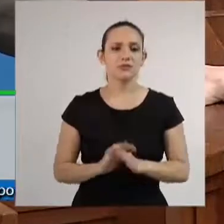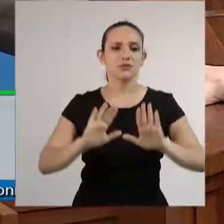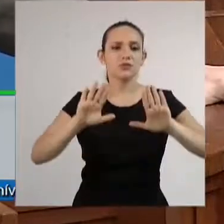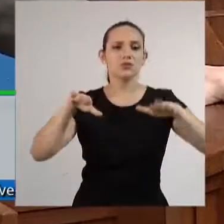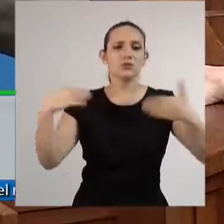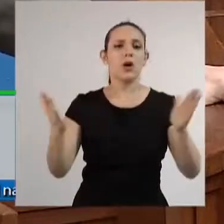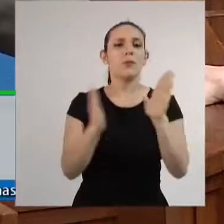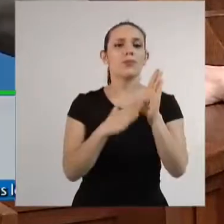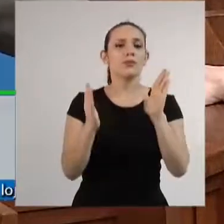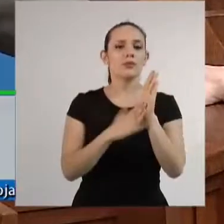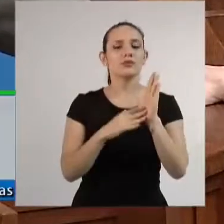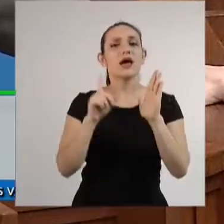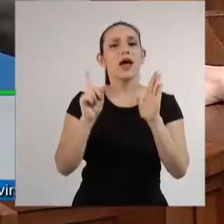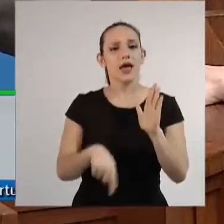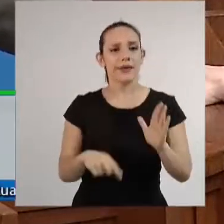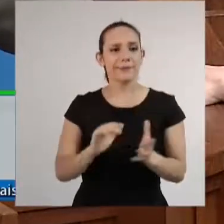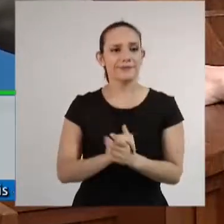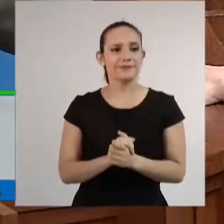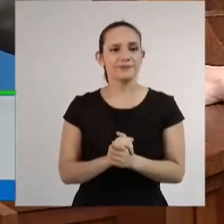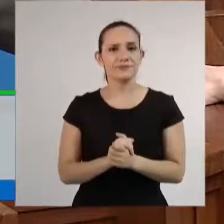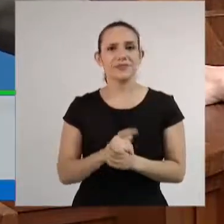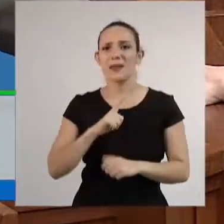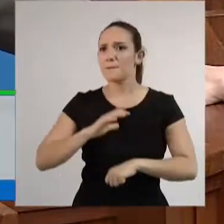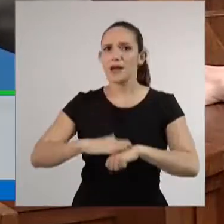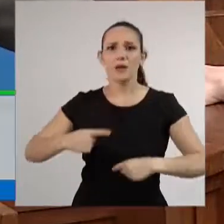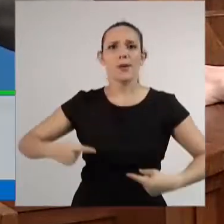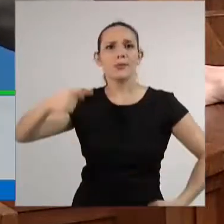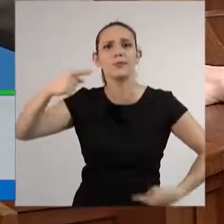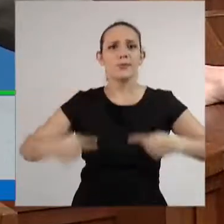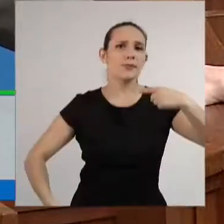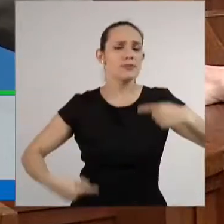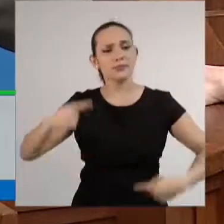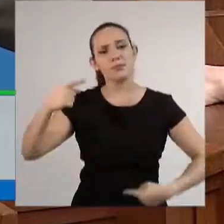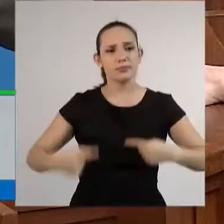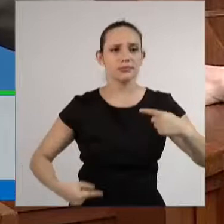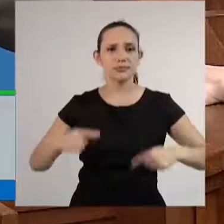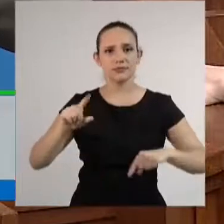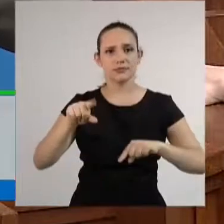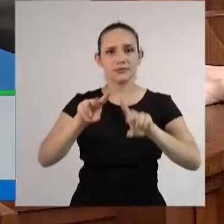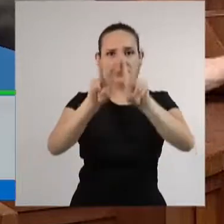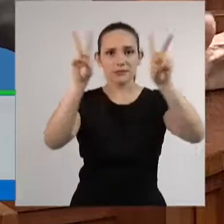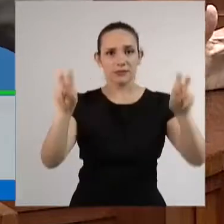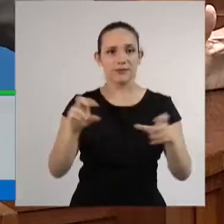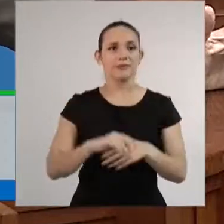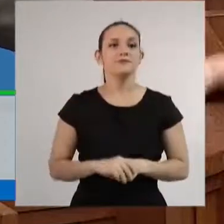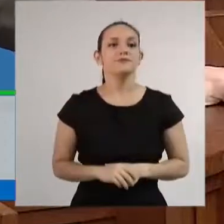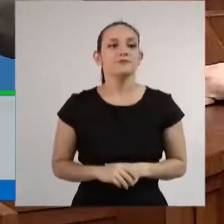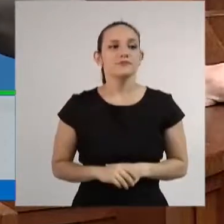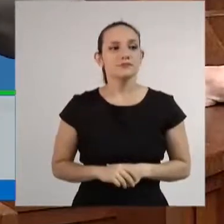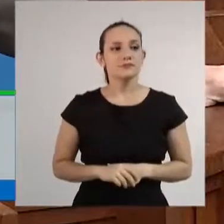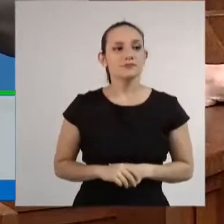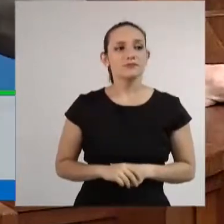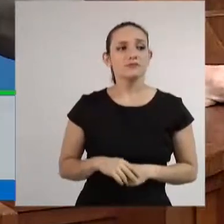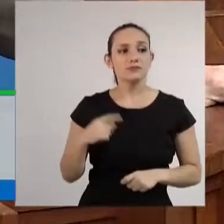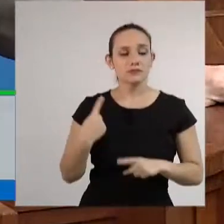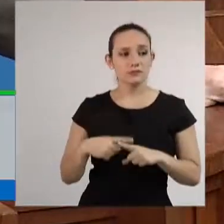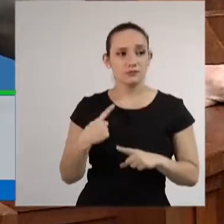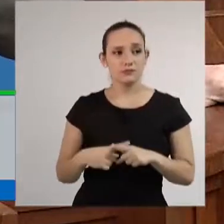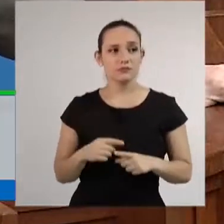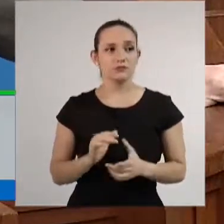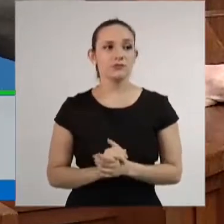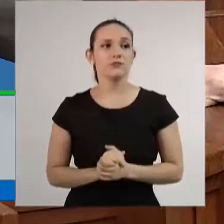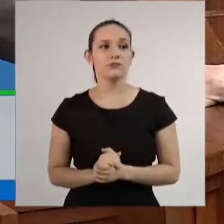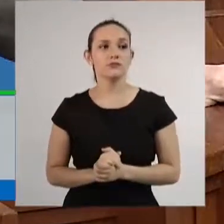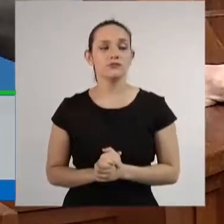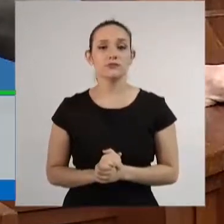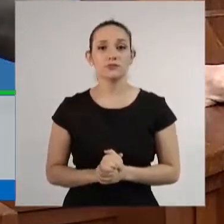propósito fomentar um amplo debate acerca dessa matéria. O Brasil,